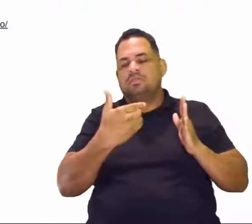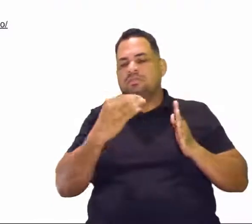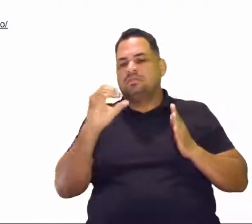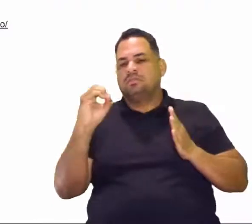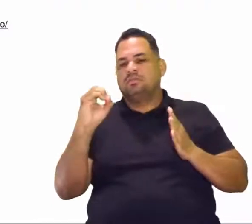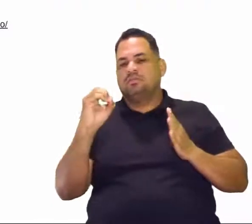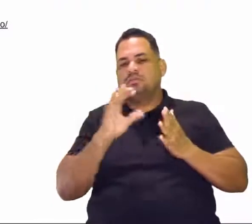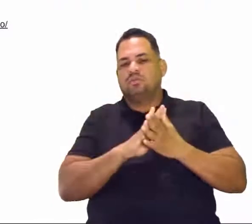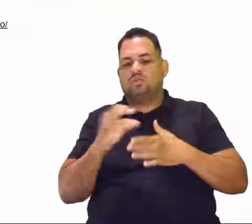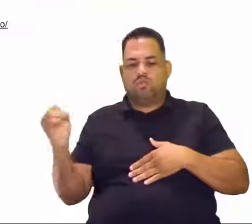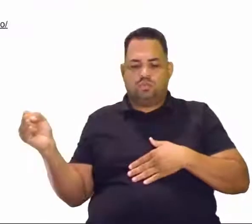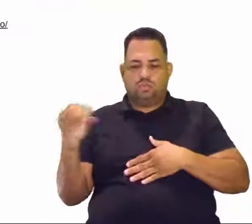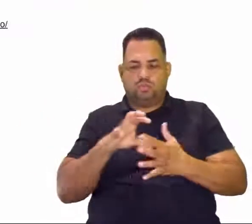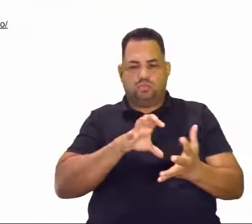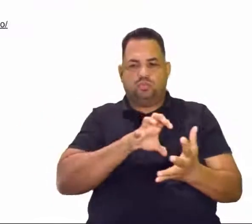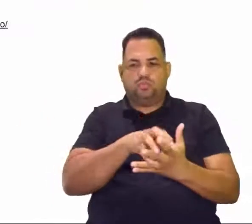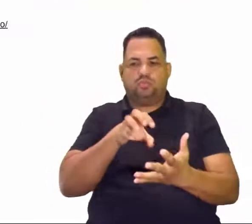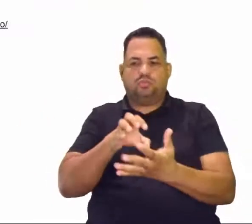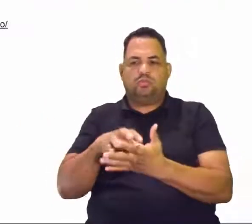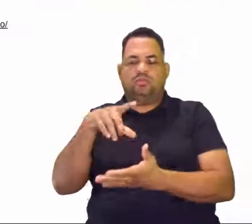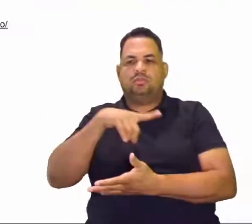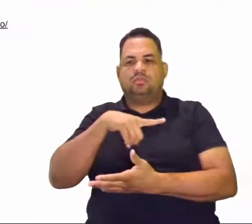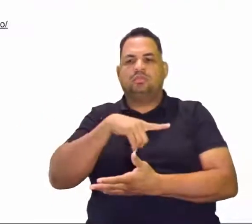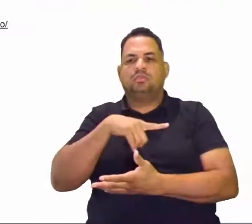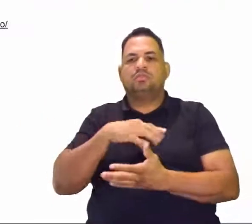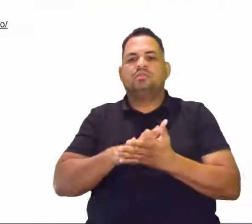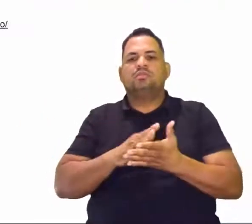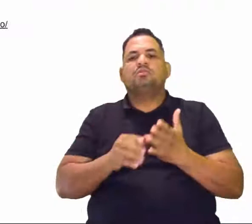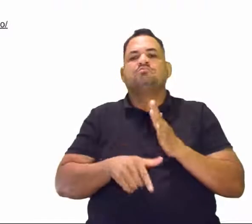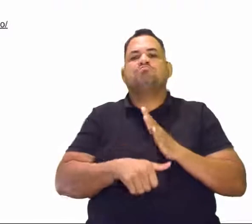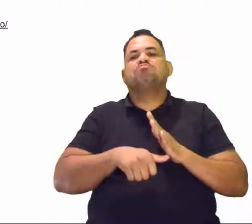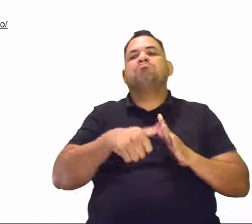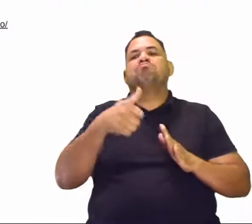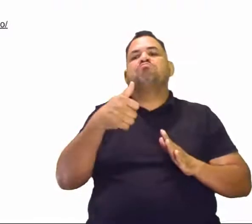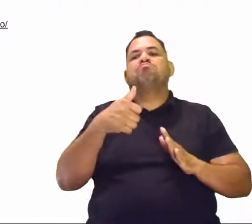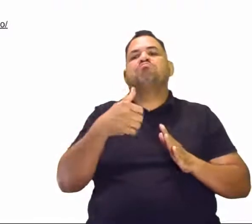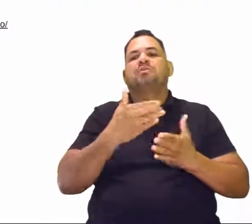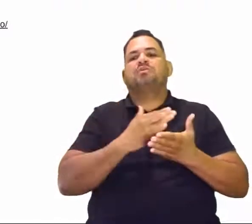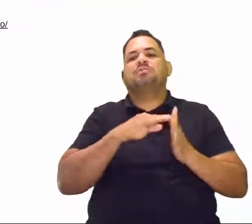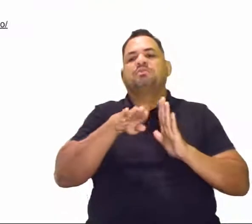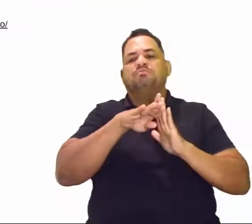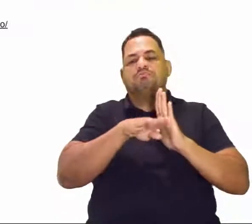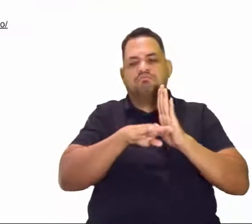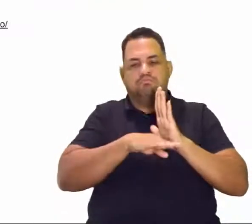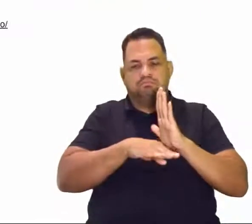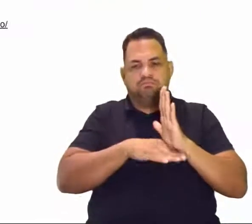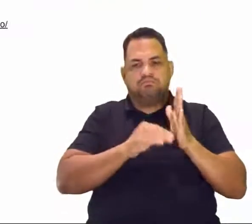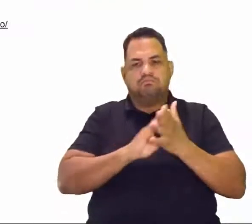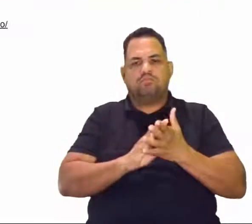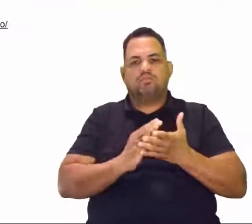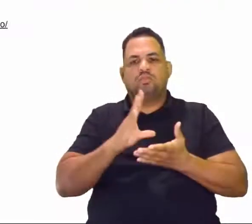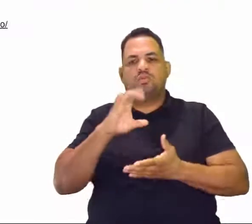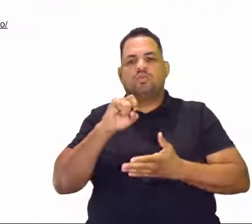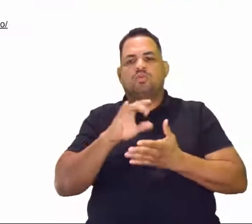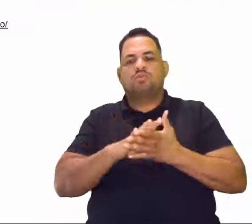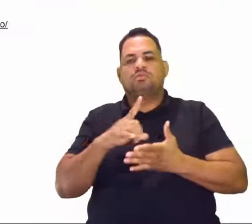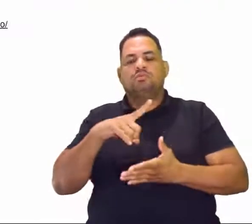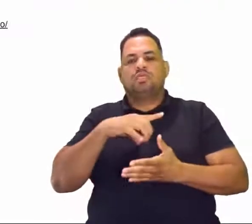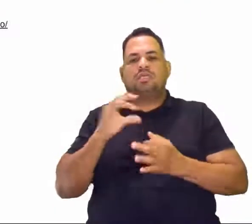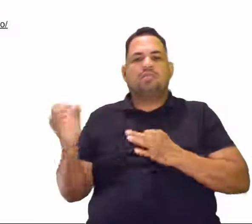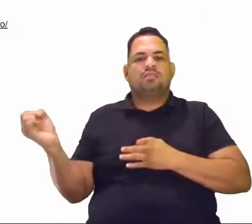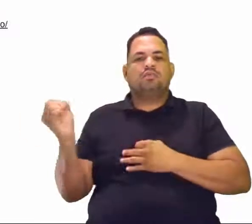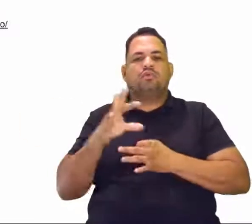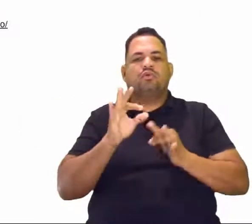então neocolonialista ele tem os mesmos precedentes do colonialismo É mas ele tem uma